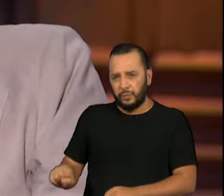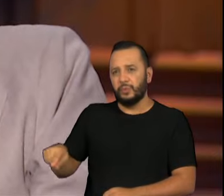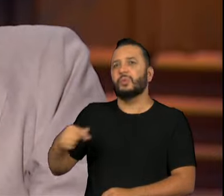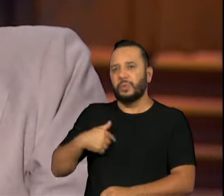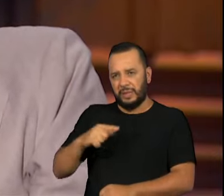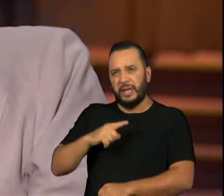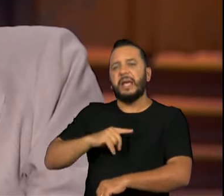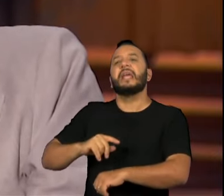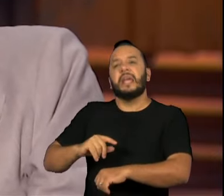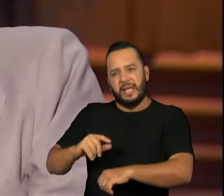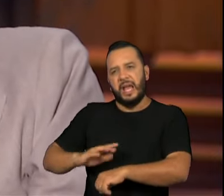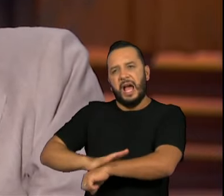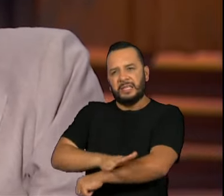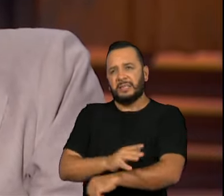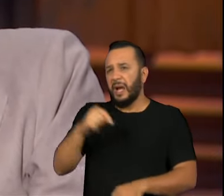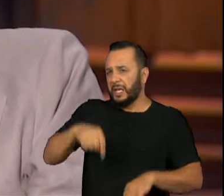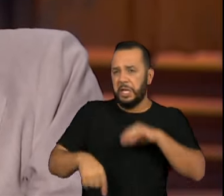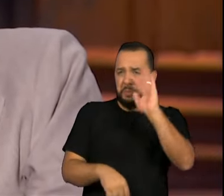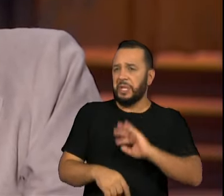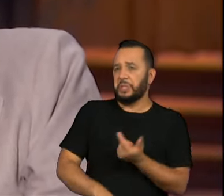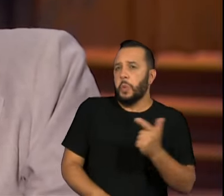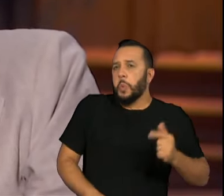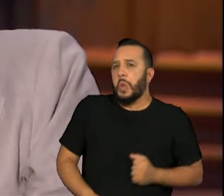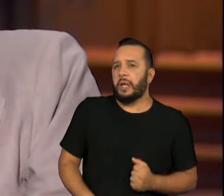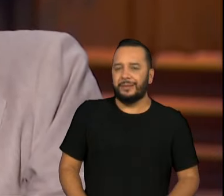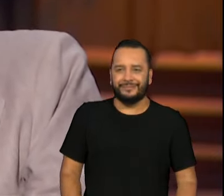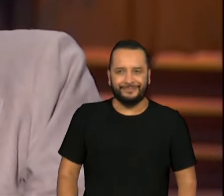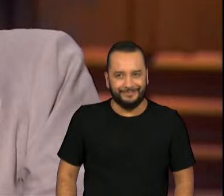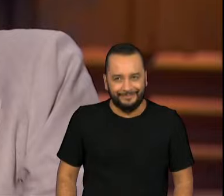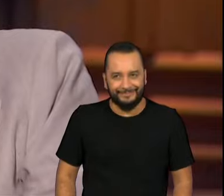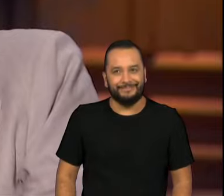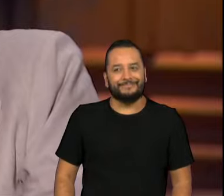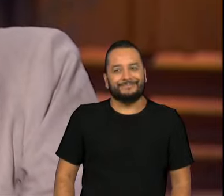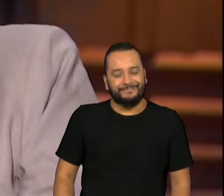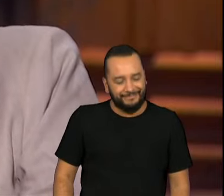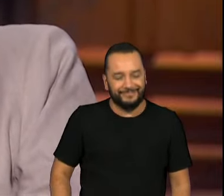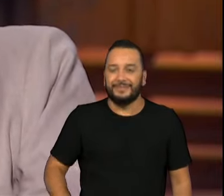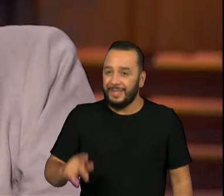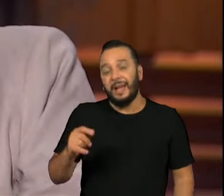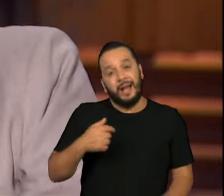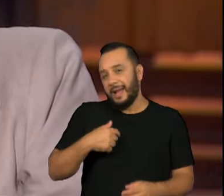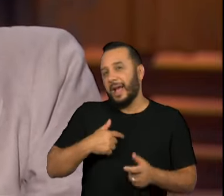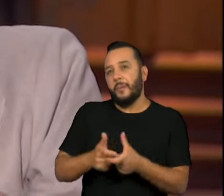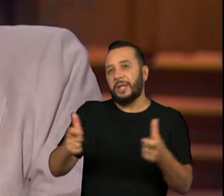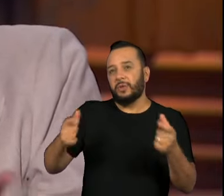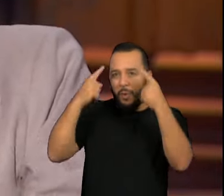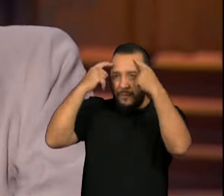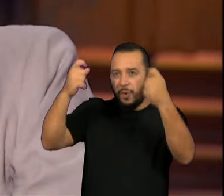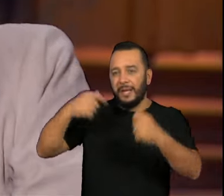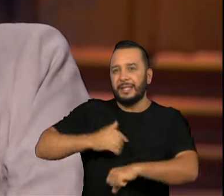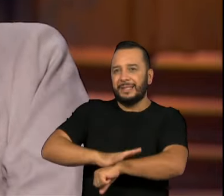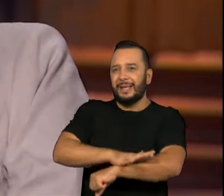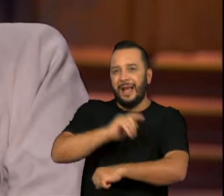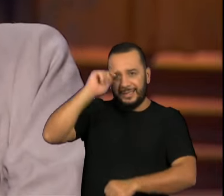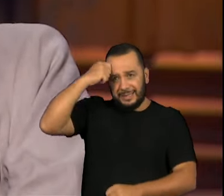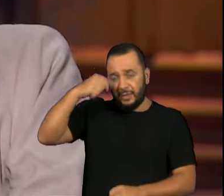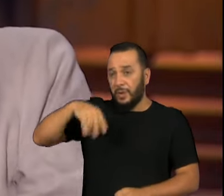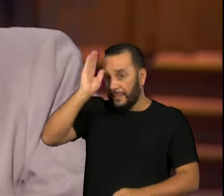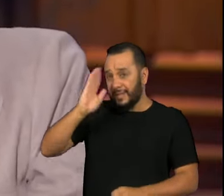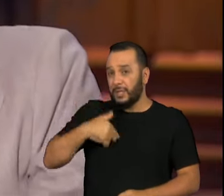então essa ideia ela romantizou as relações sociais escamoteando a violência racista Brasil foi o último país das Américas